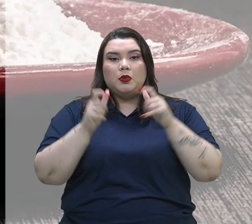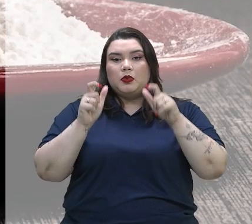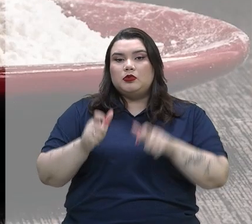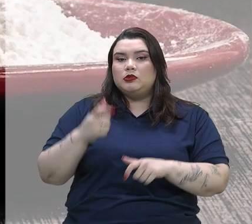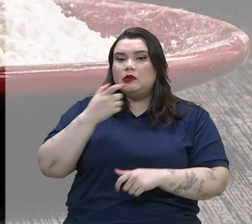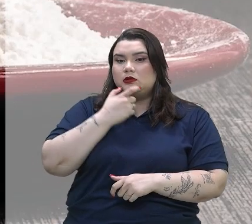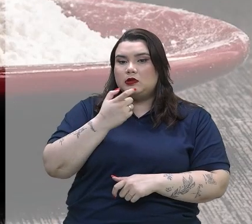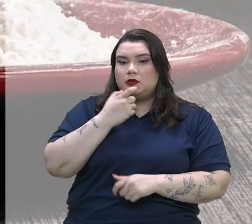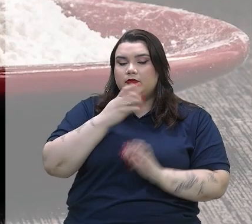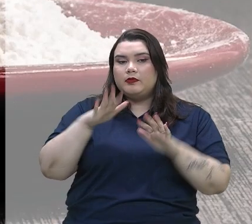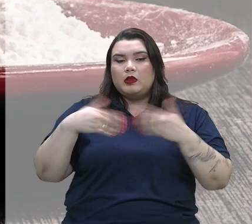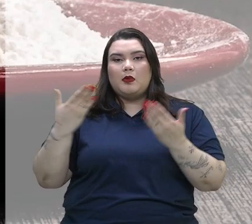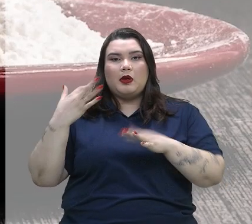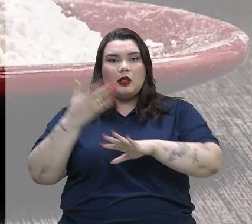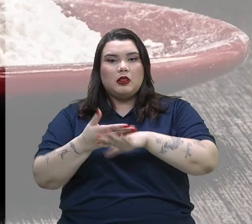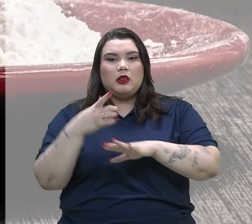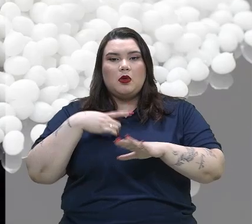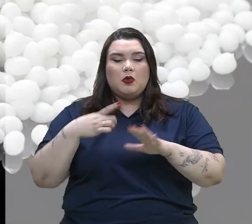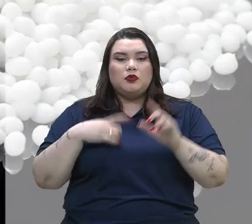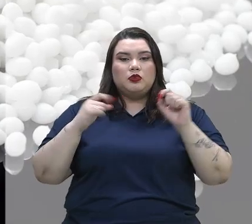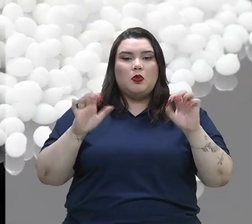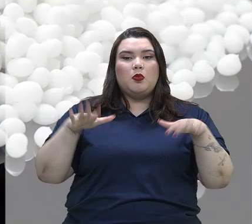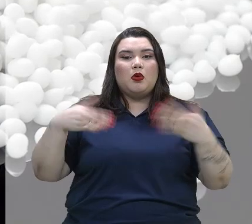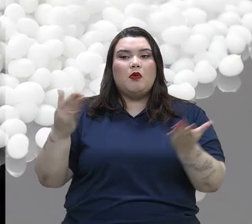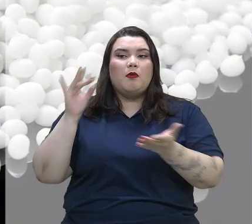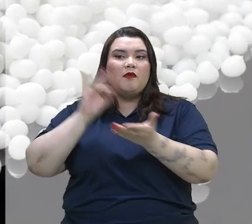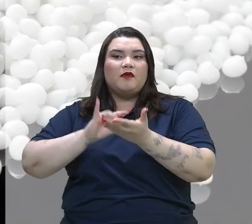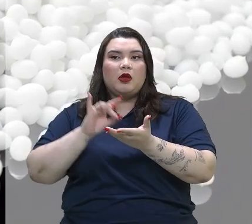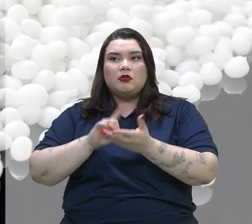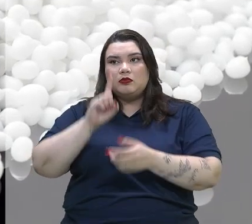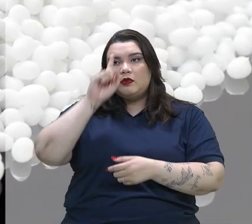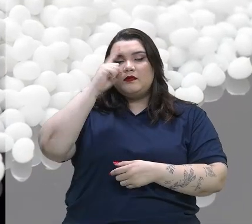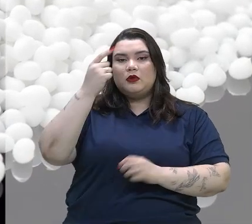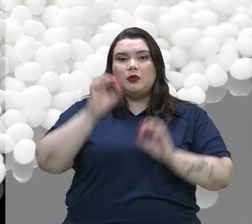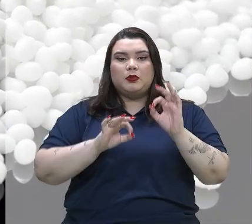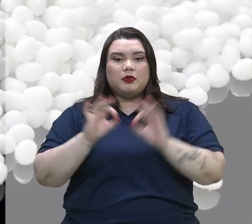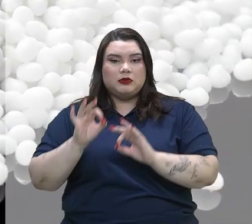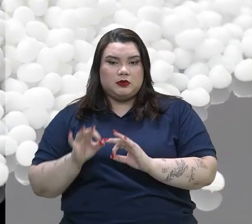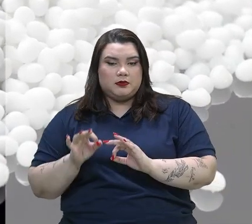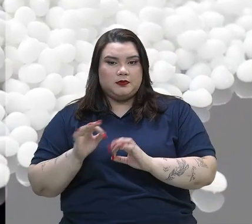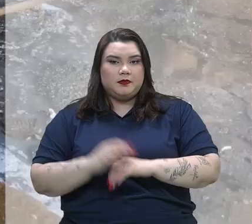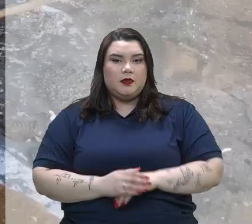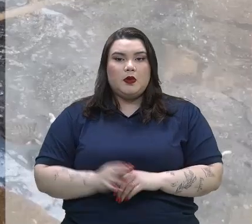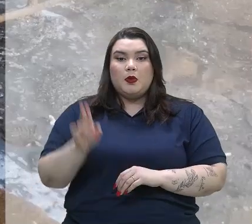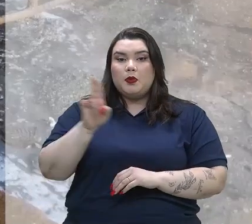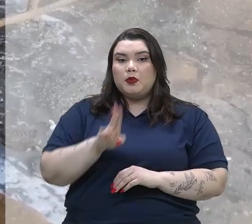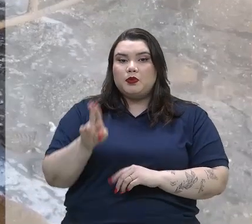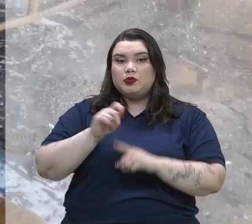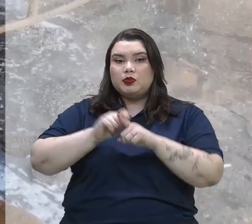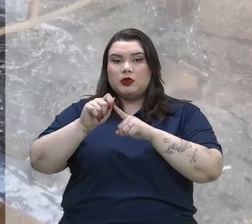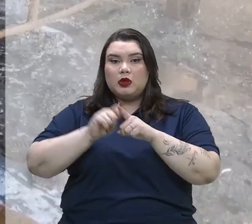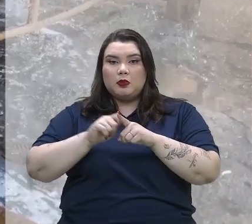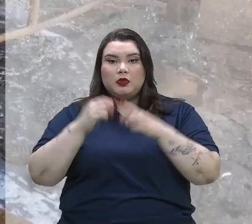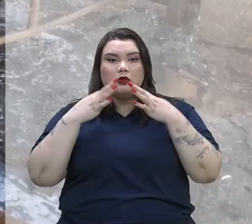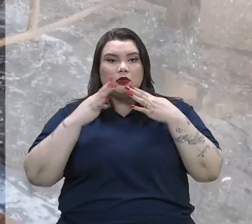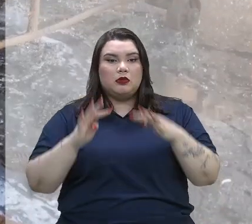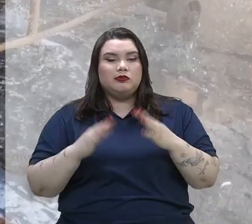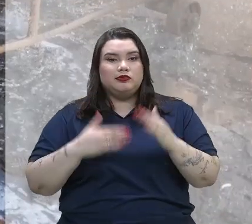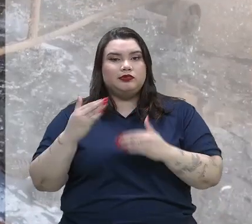hoje, existe uma controvérsia sobre o verdadeiro inventor de tal processo. O consumo da borracha natural cresceu com o